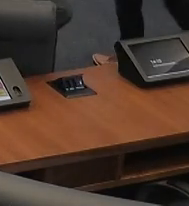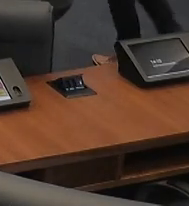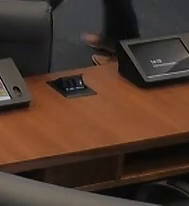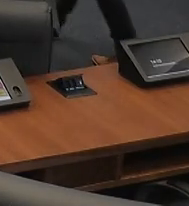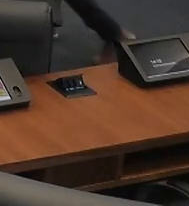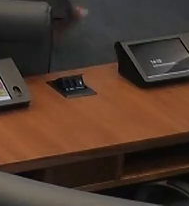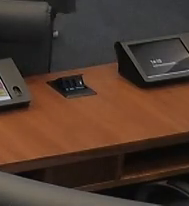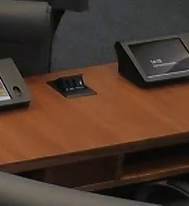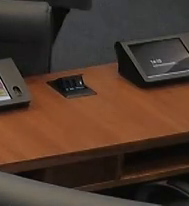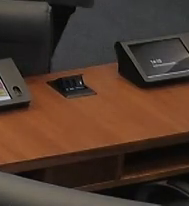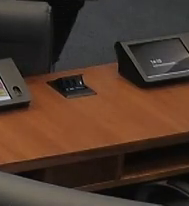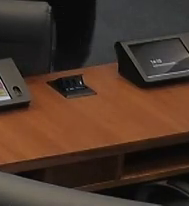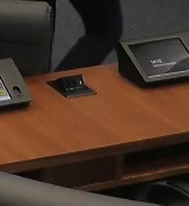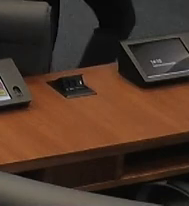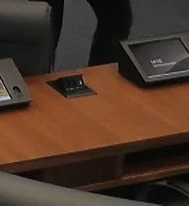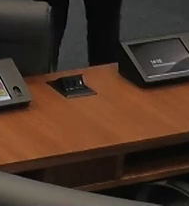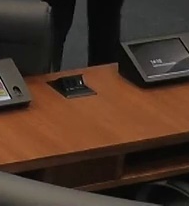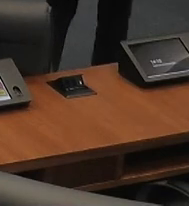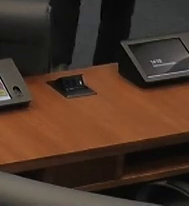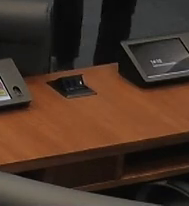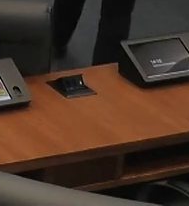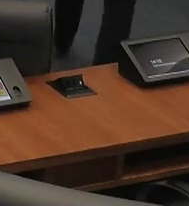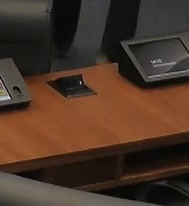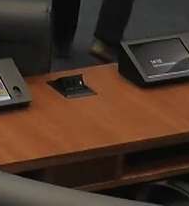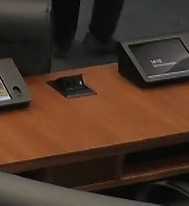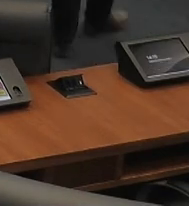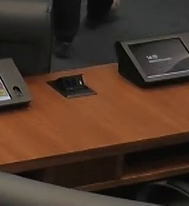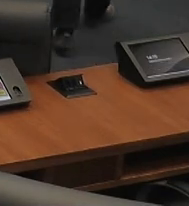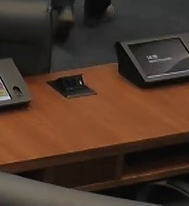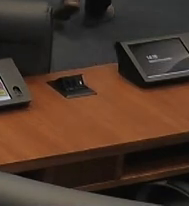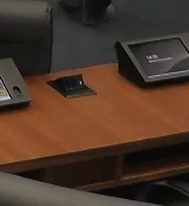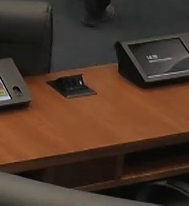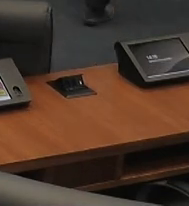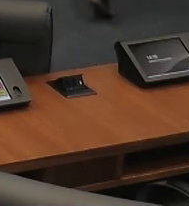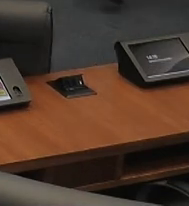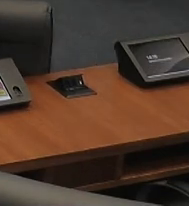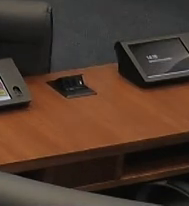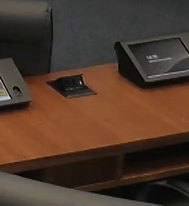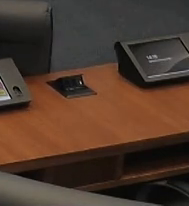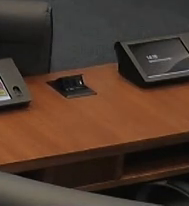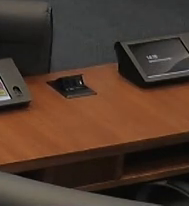Luiz Paulo para fazer a leitura da ata da sessão anterior.